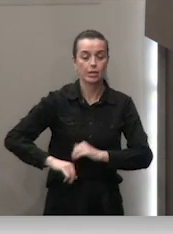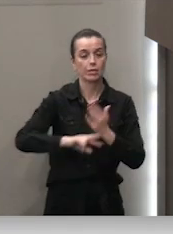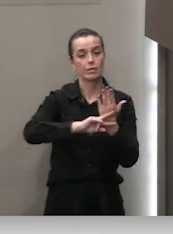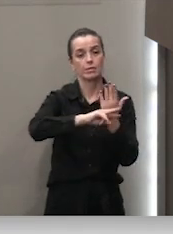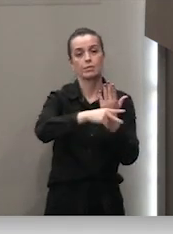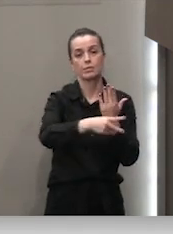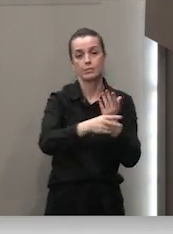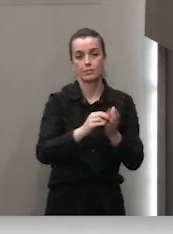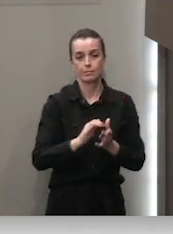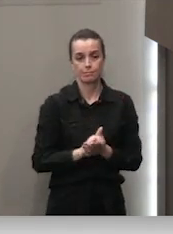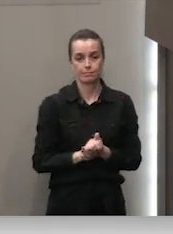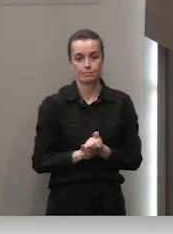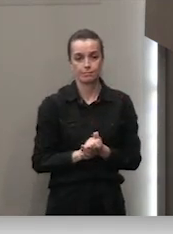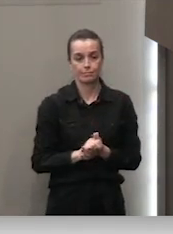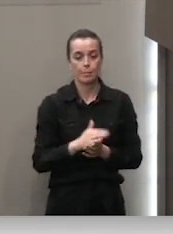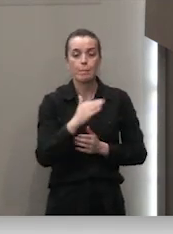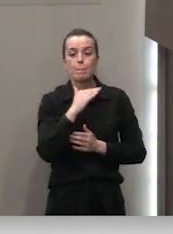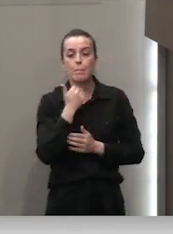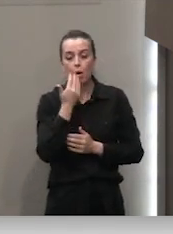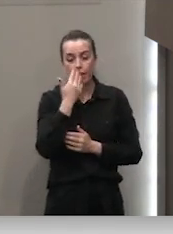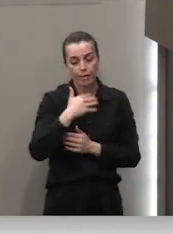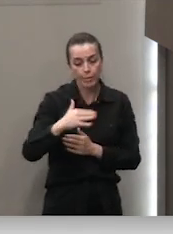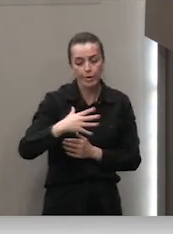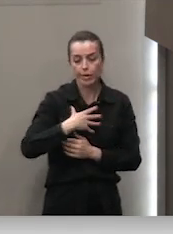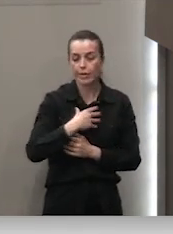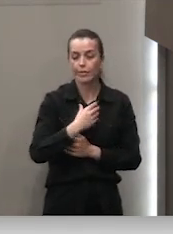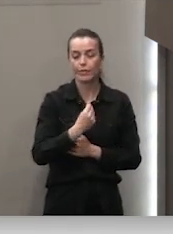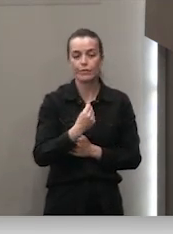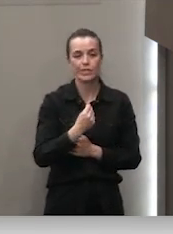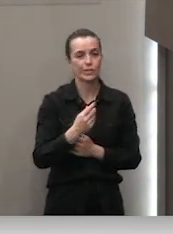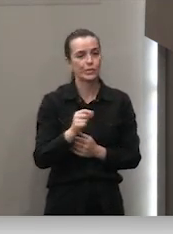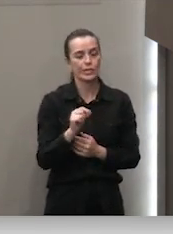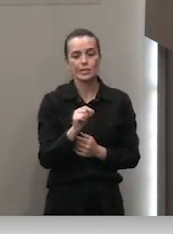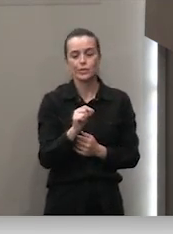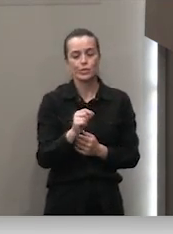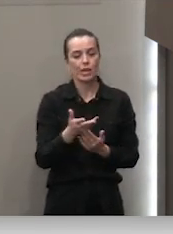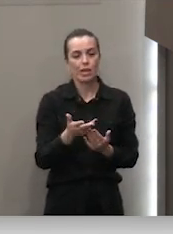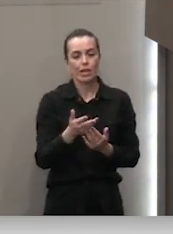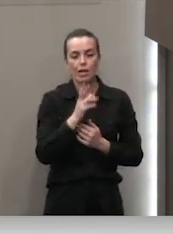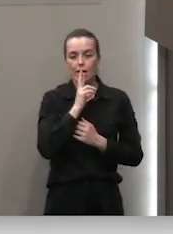consequências quando morre uma criança. Isso é só o sintoma